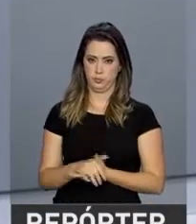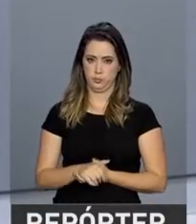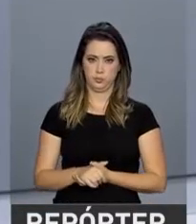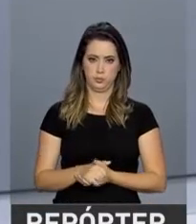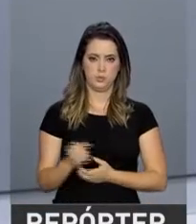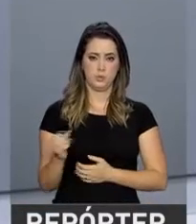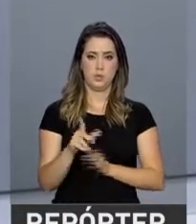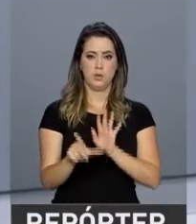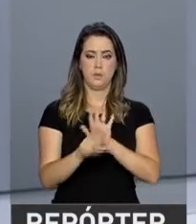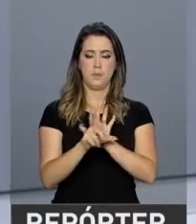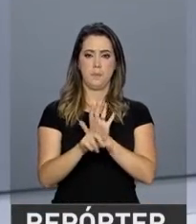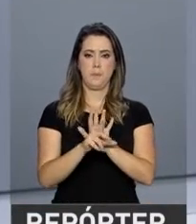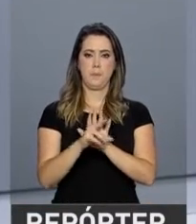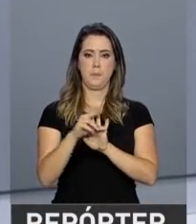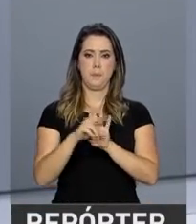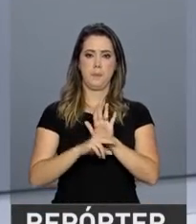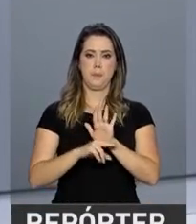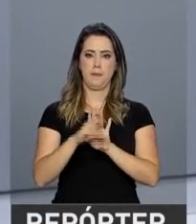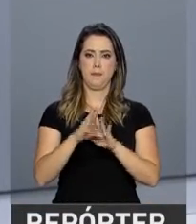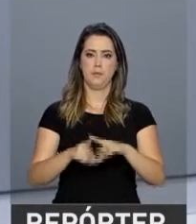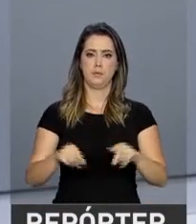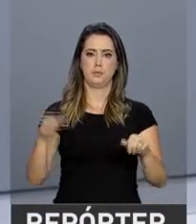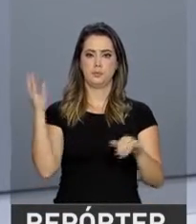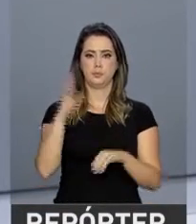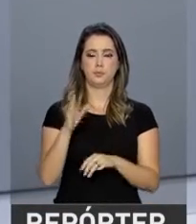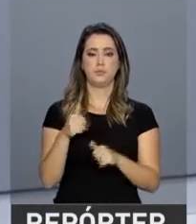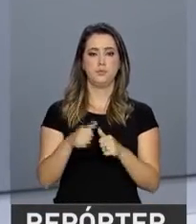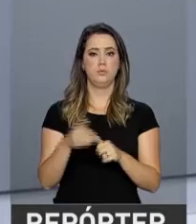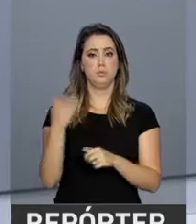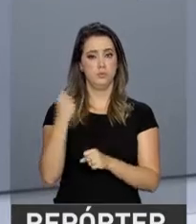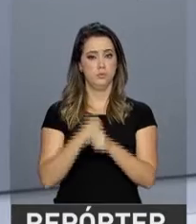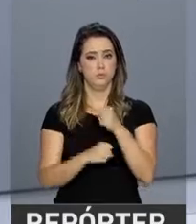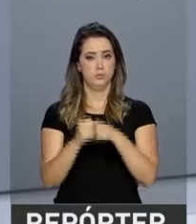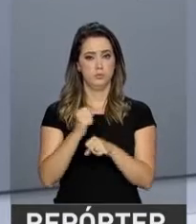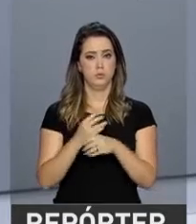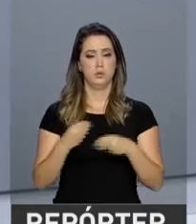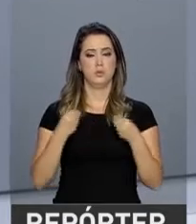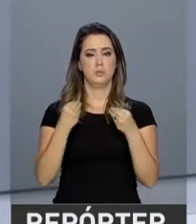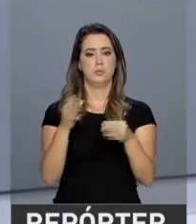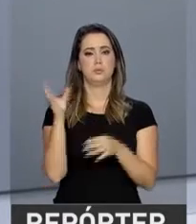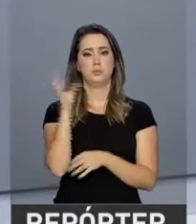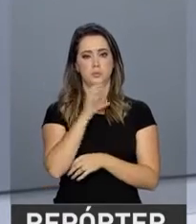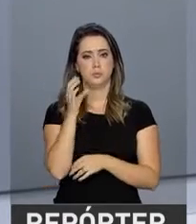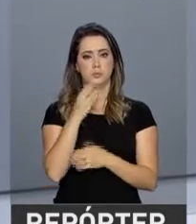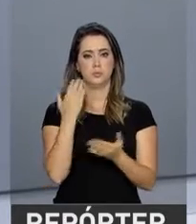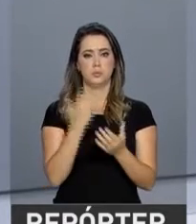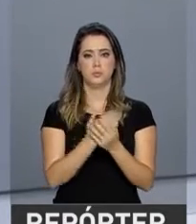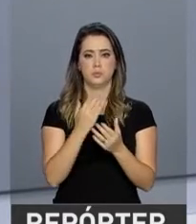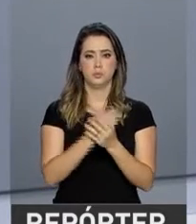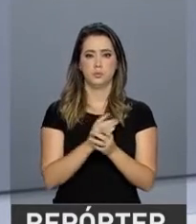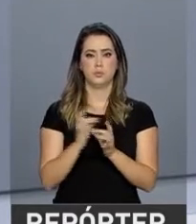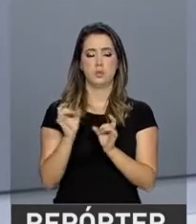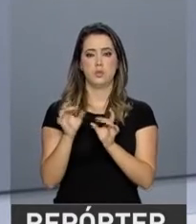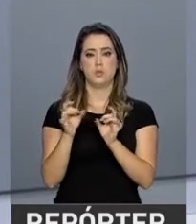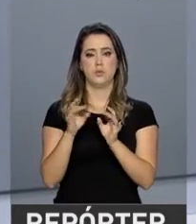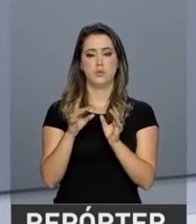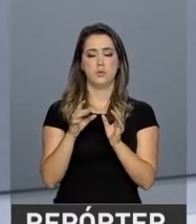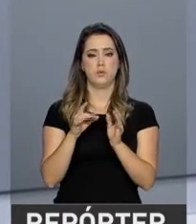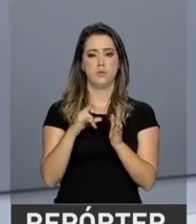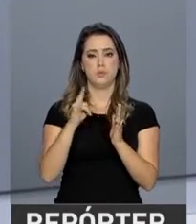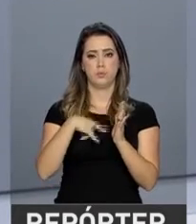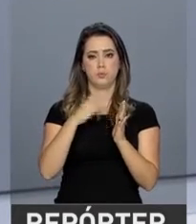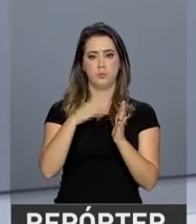da lei para regularização fundiária no brasil feita no ano passado trouxe mais agilidade ao processo de concessão de títulos